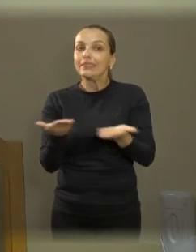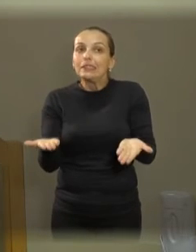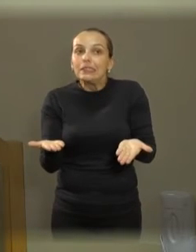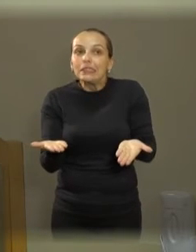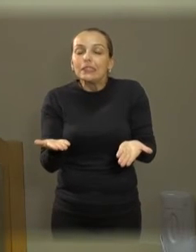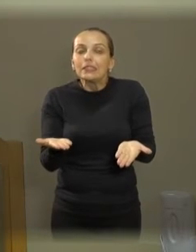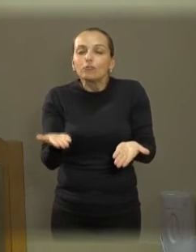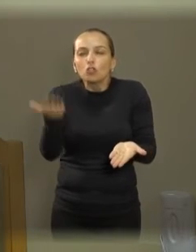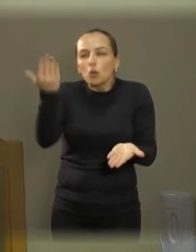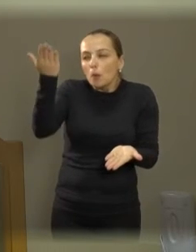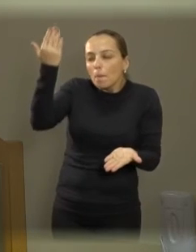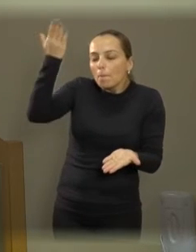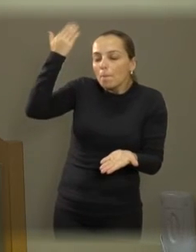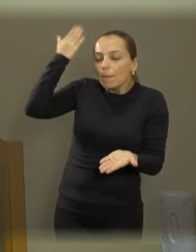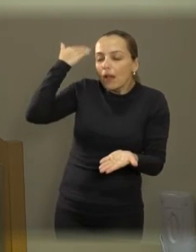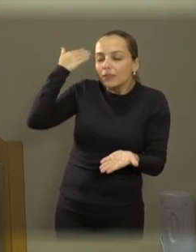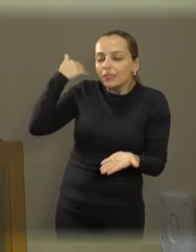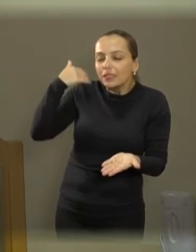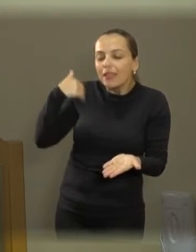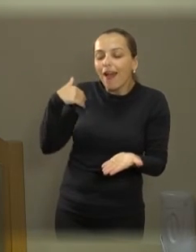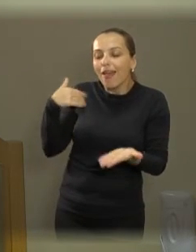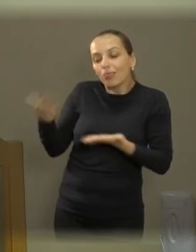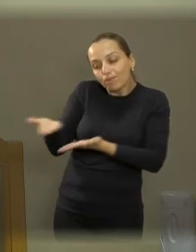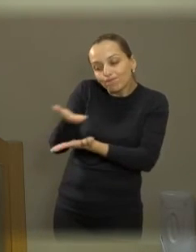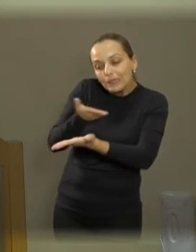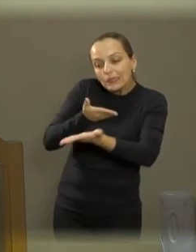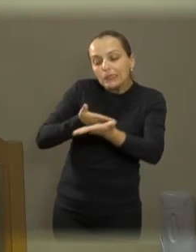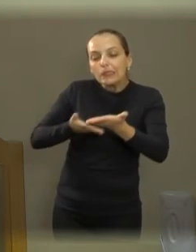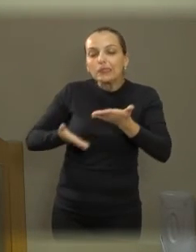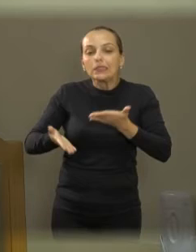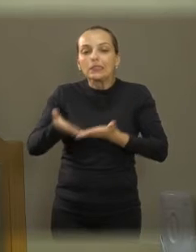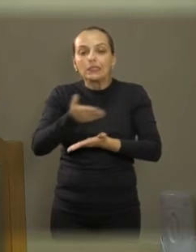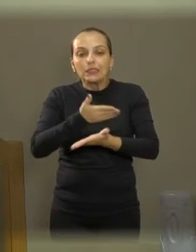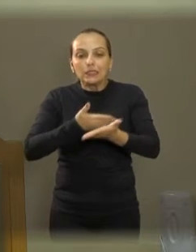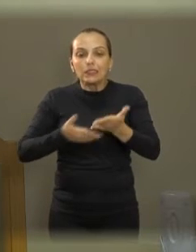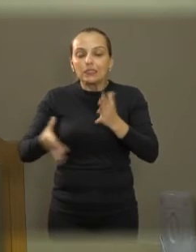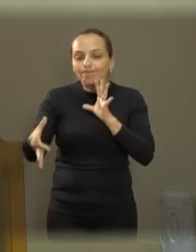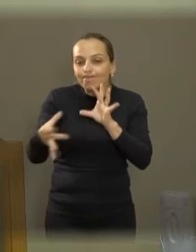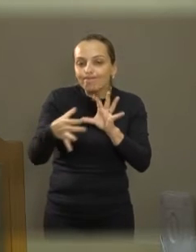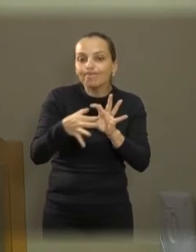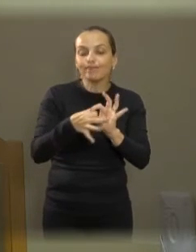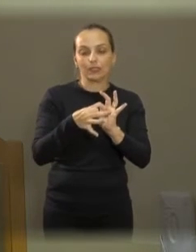relação muito íntima com o setor. Mas eu poderia também ter